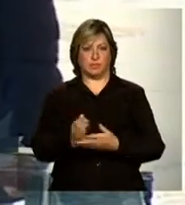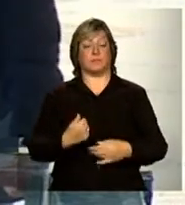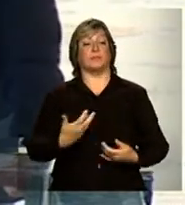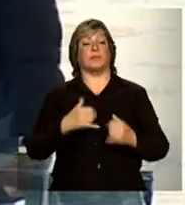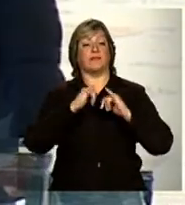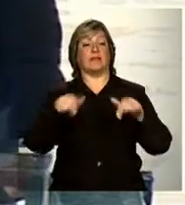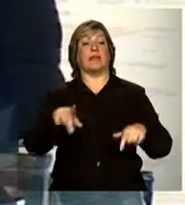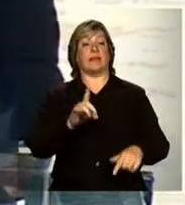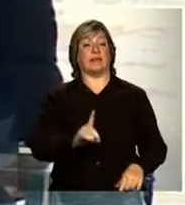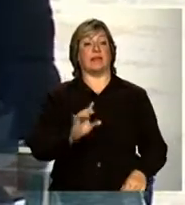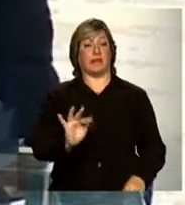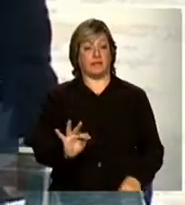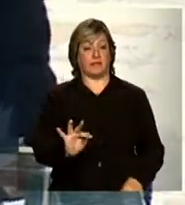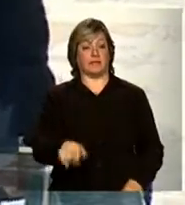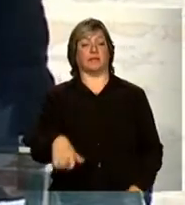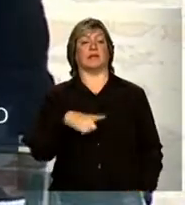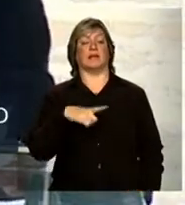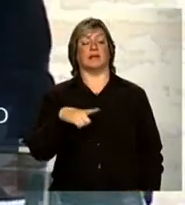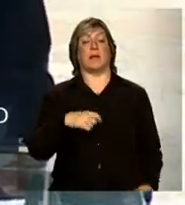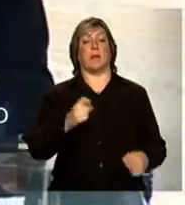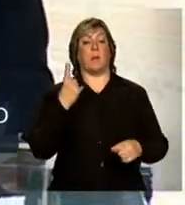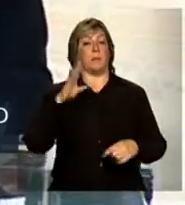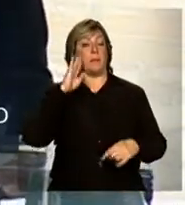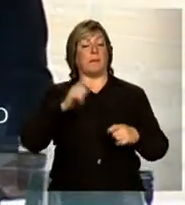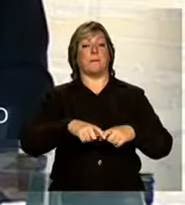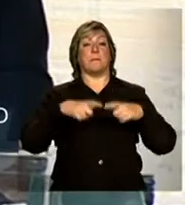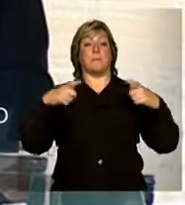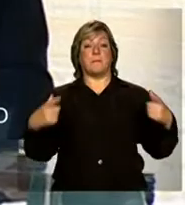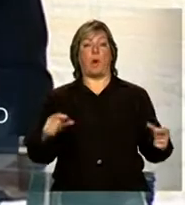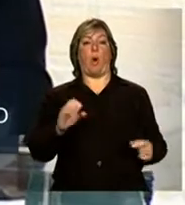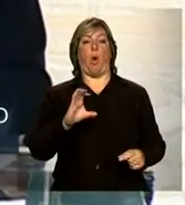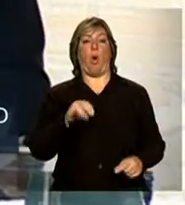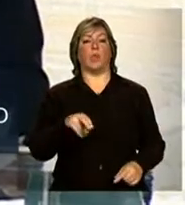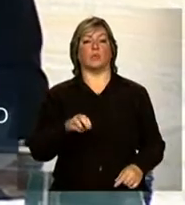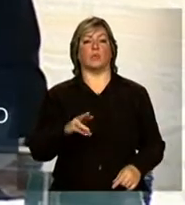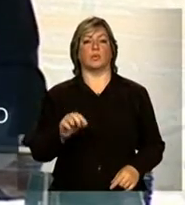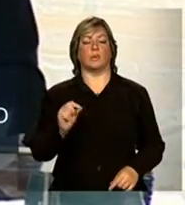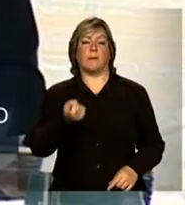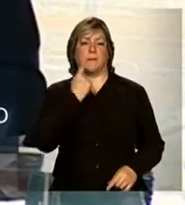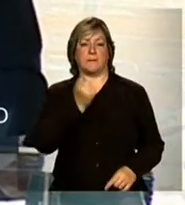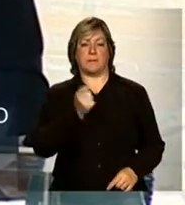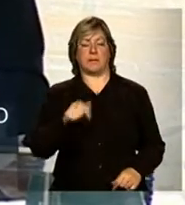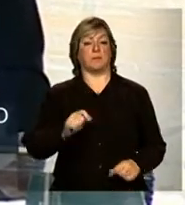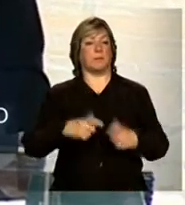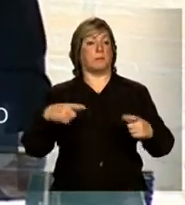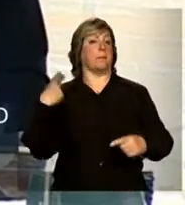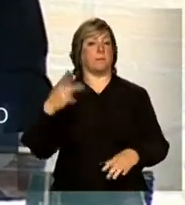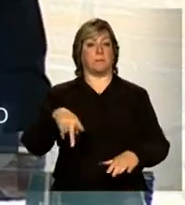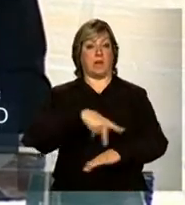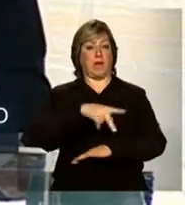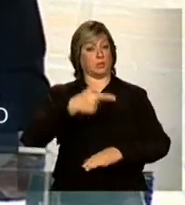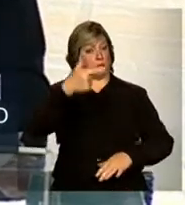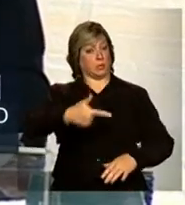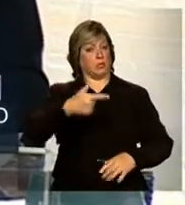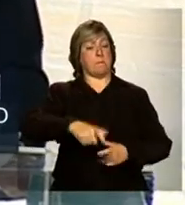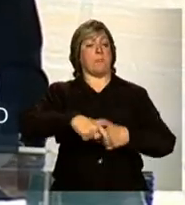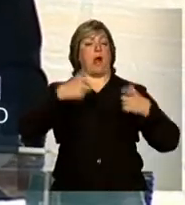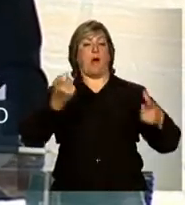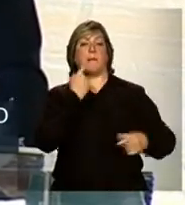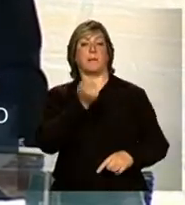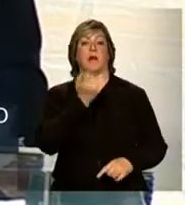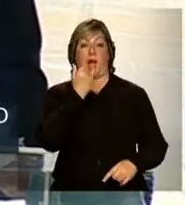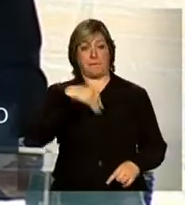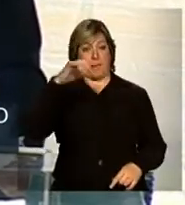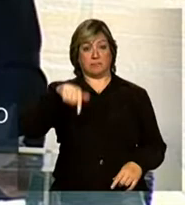que o Distrito Federal é uma das maiores consumidores de peixe do país é o segundo maior consumidor de peixe do